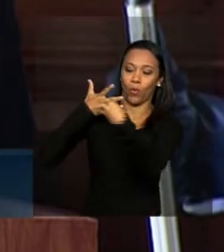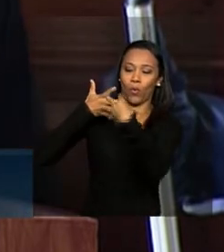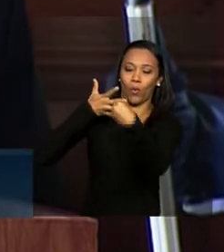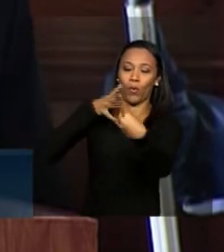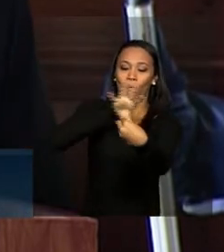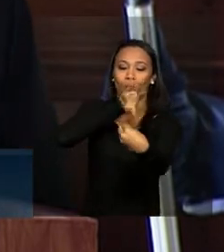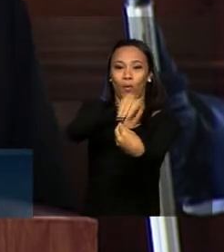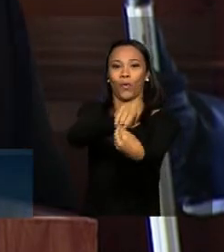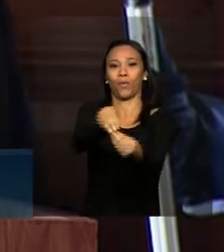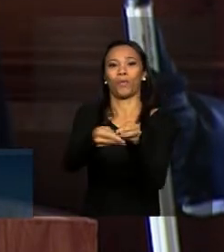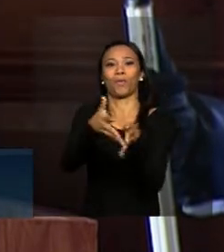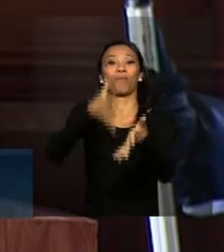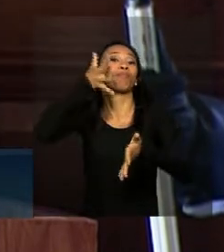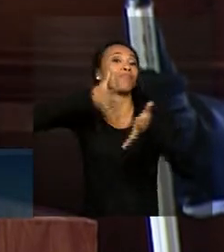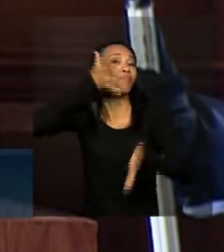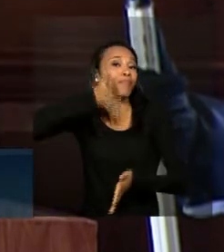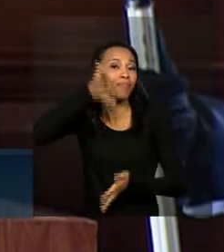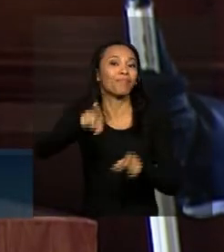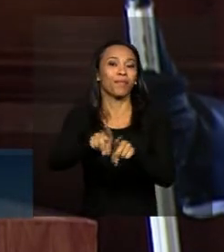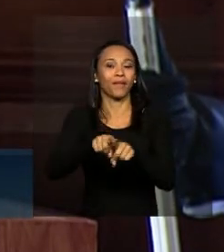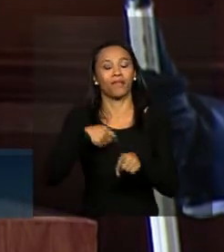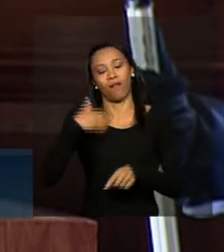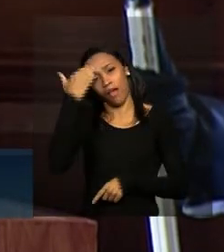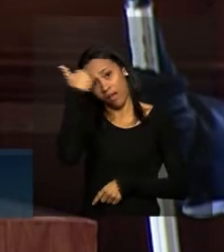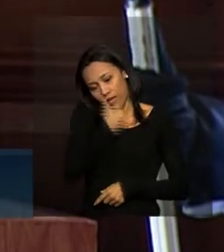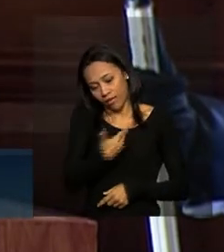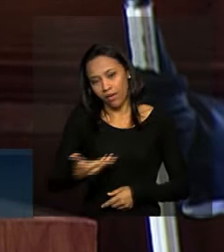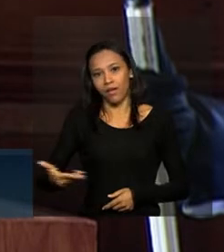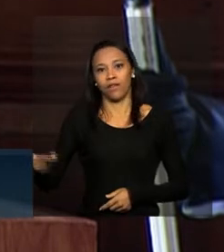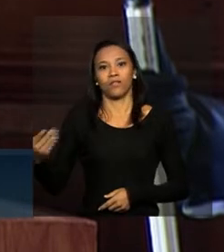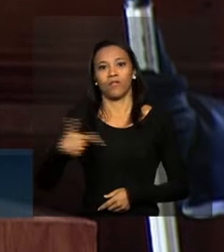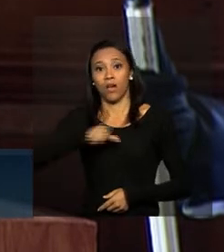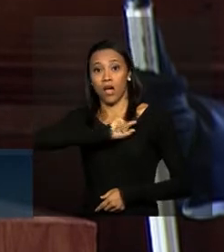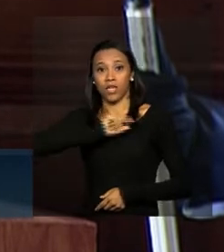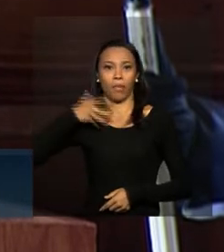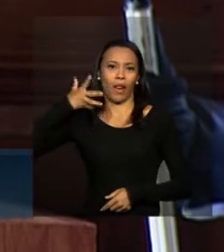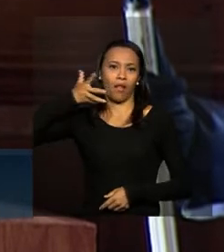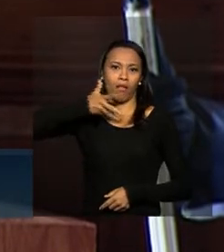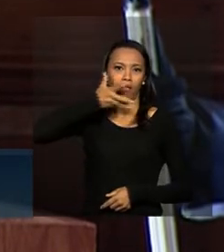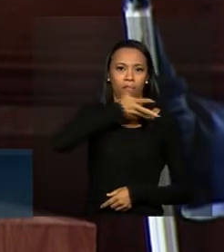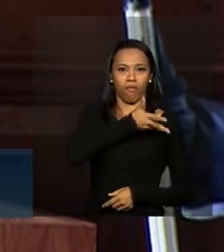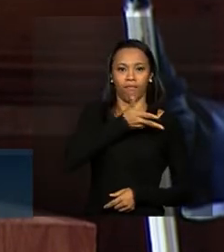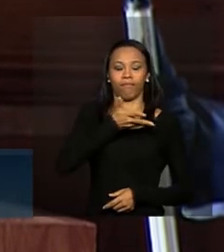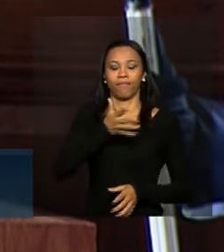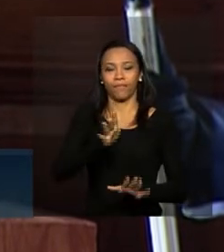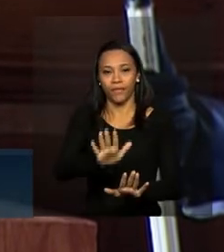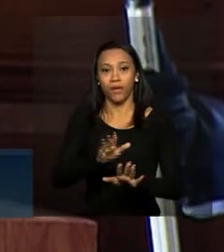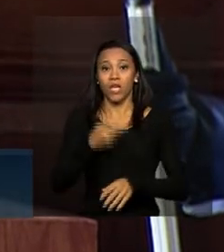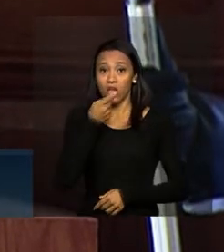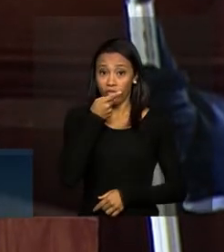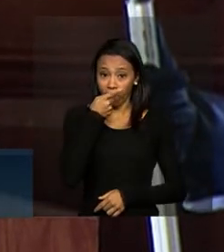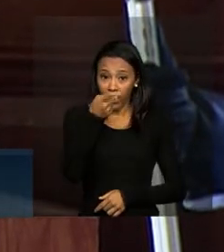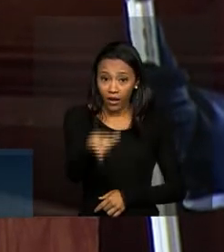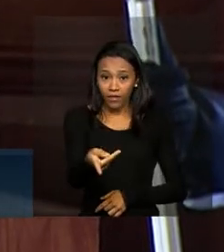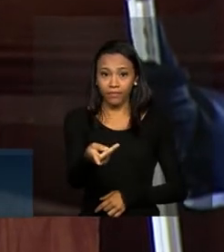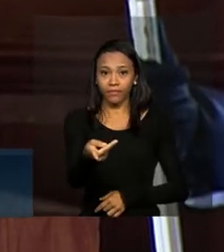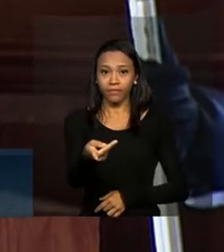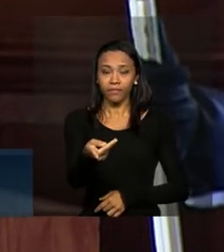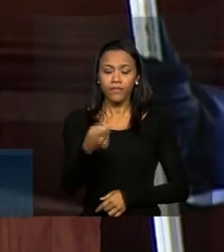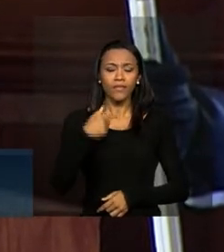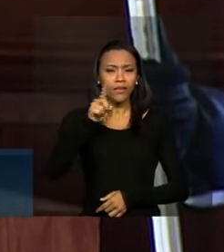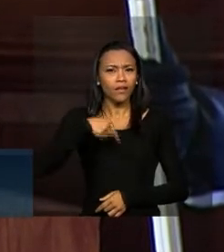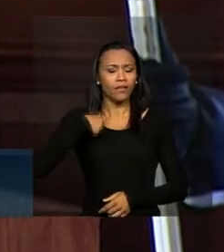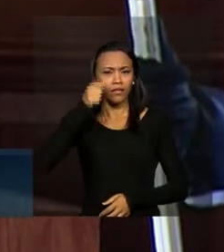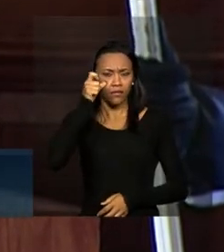a minha fala, né? Então, agradeço muito aqueles que falaram antes de mim. Mas dizer, fundamentalmente, que